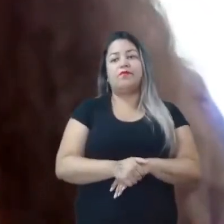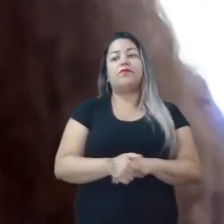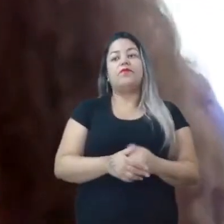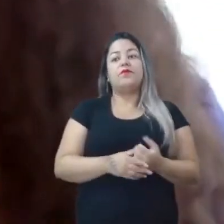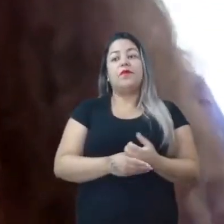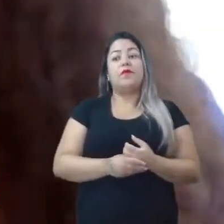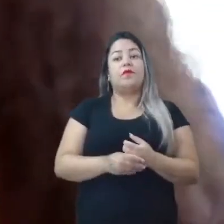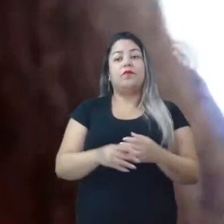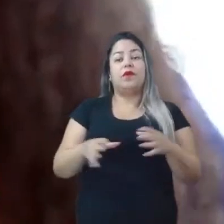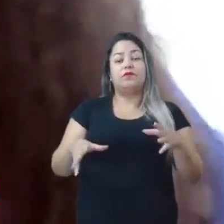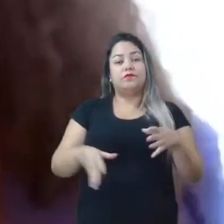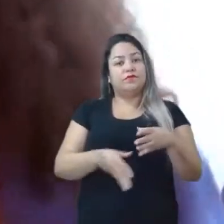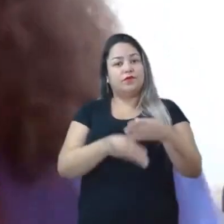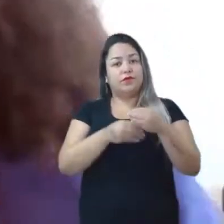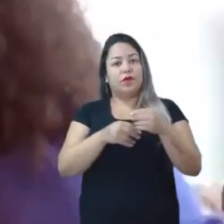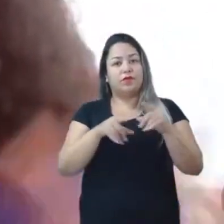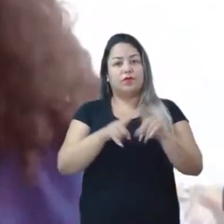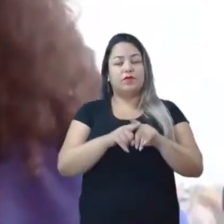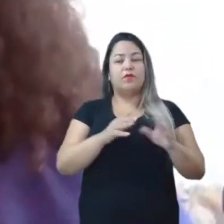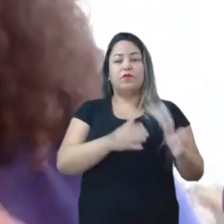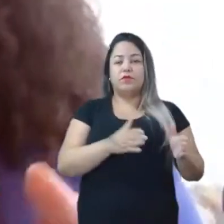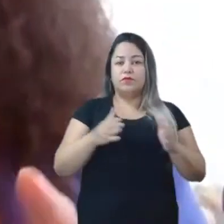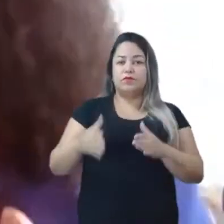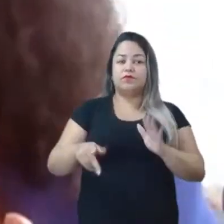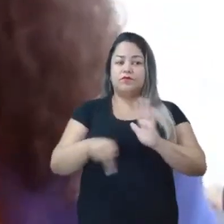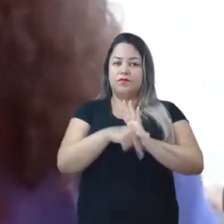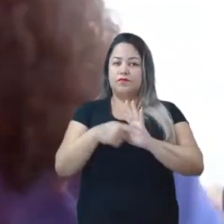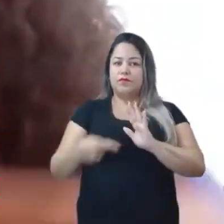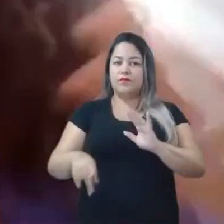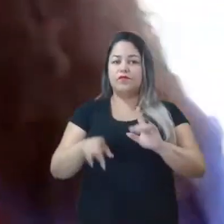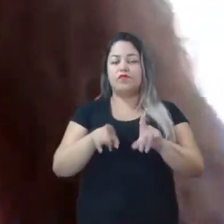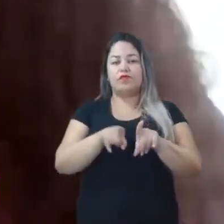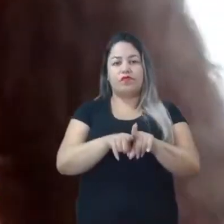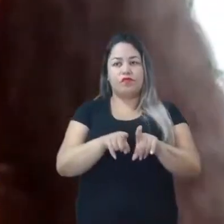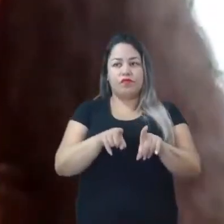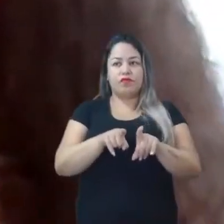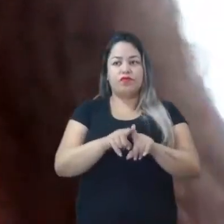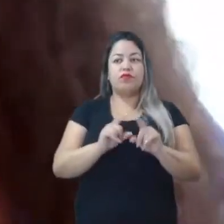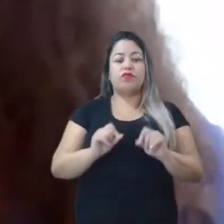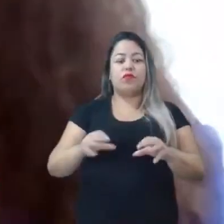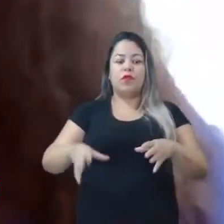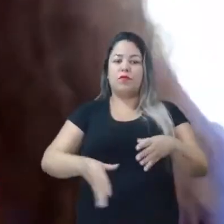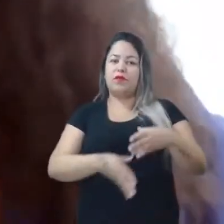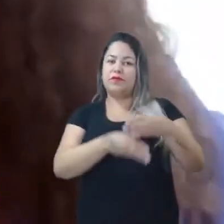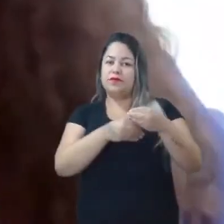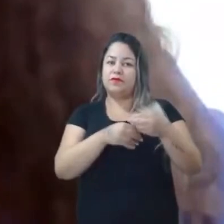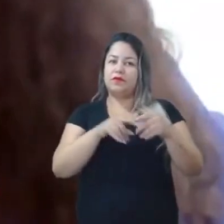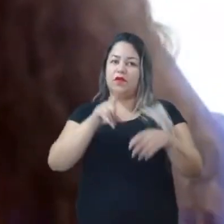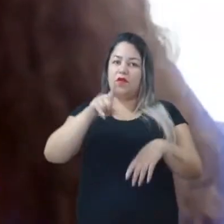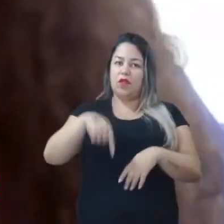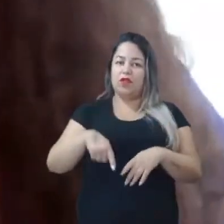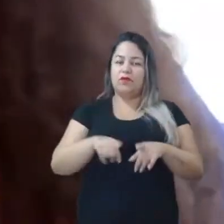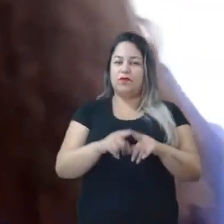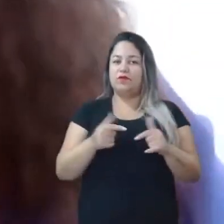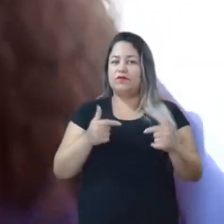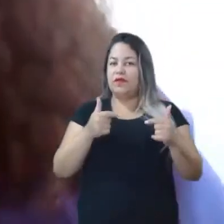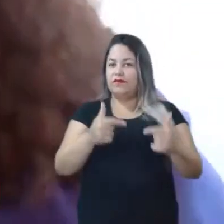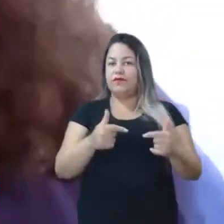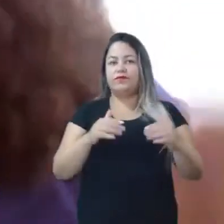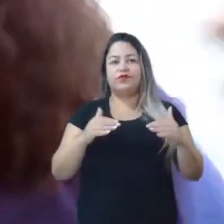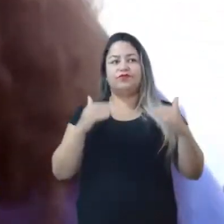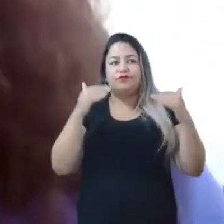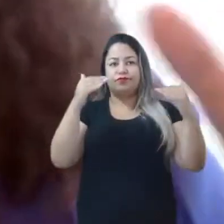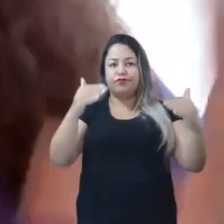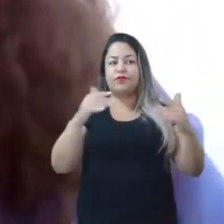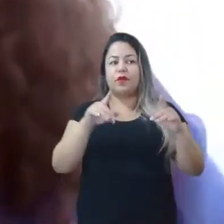para as implementações. E no processo da própria elaboração e implementação, que são outros desafios maiores,